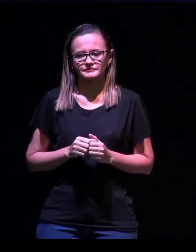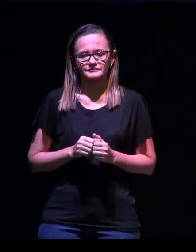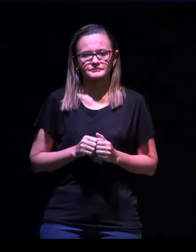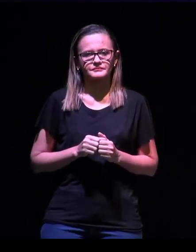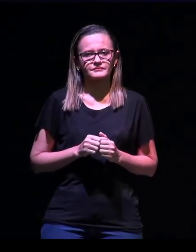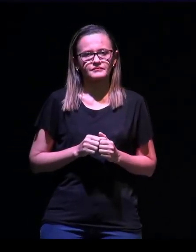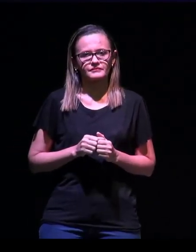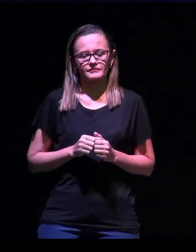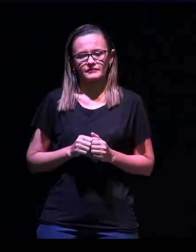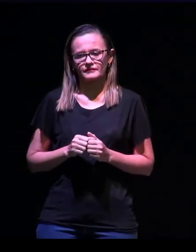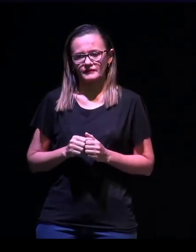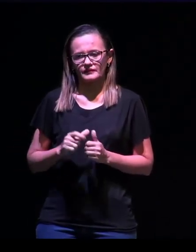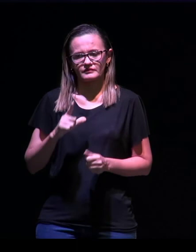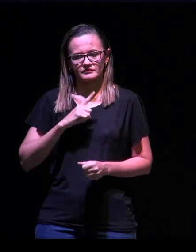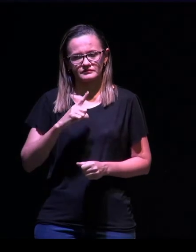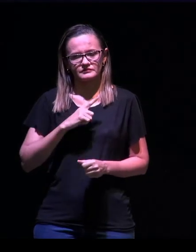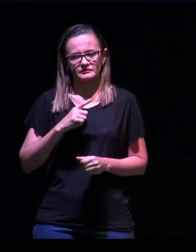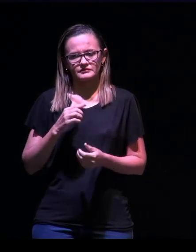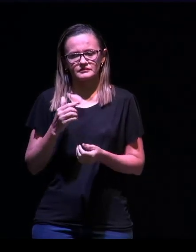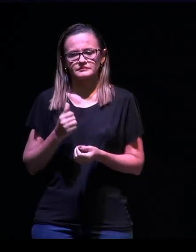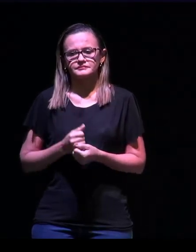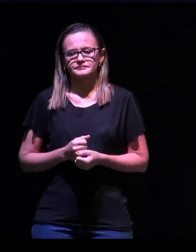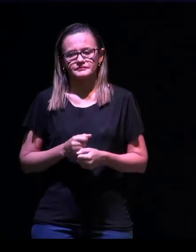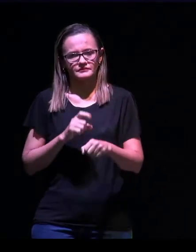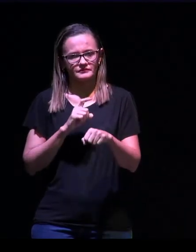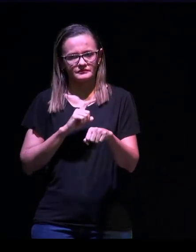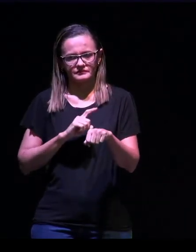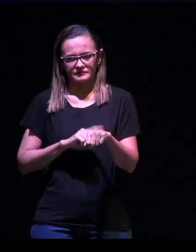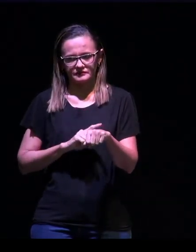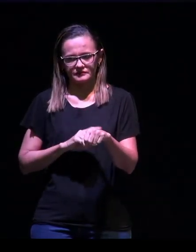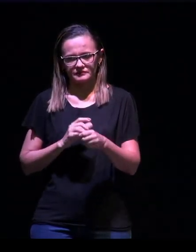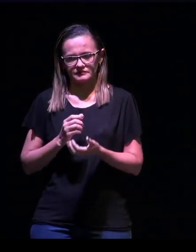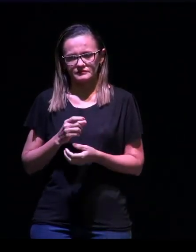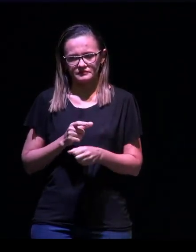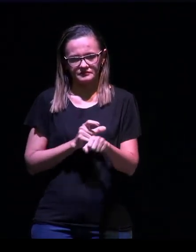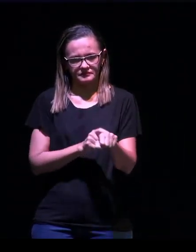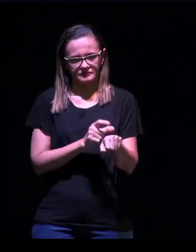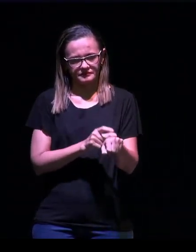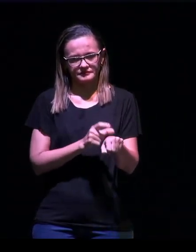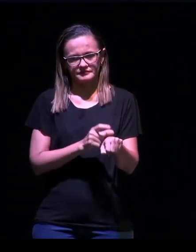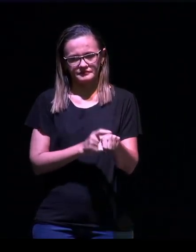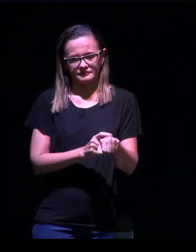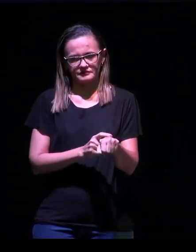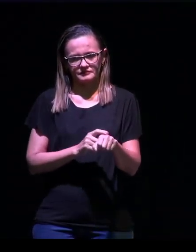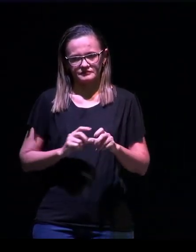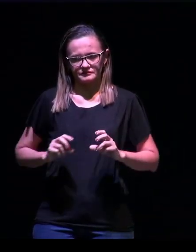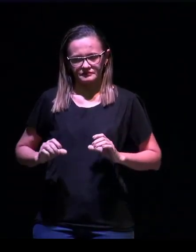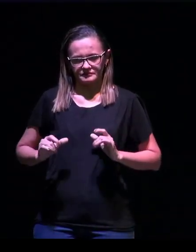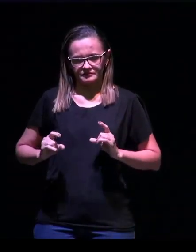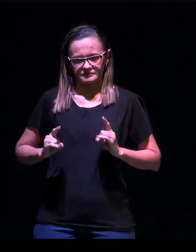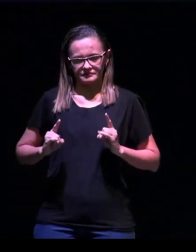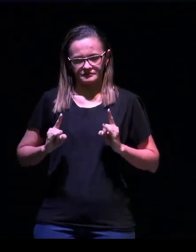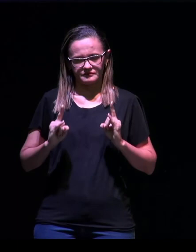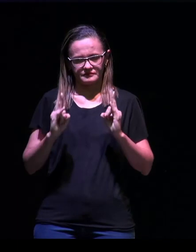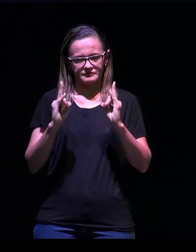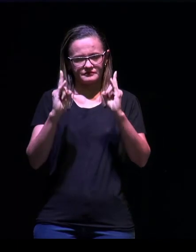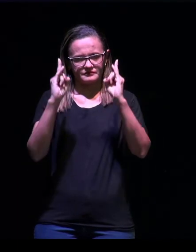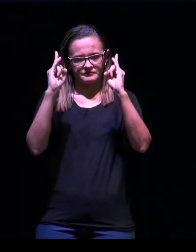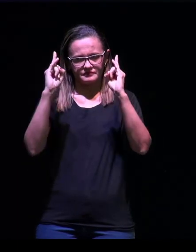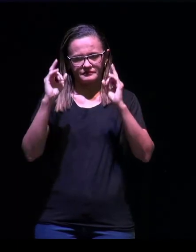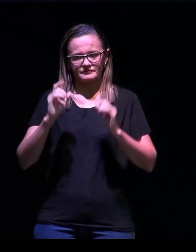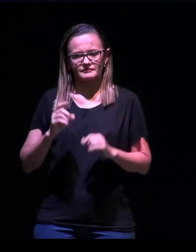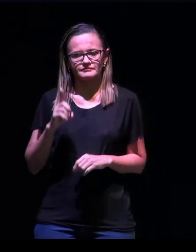Existem alguns relógios, põe esse relógio aí. Você sabia que em Nova York e na Alemanha tem uns relógios, olha esse relógio,